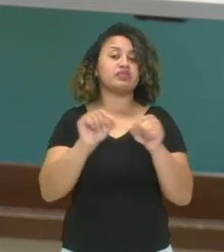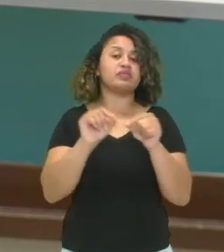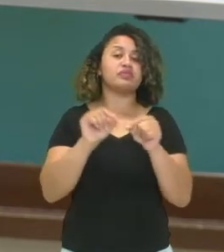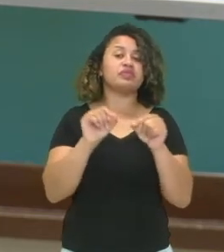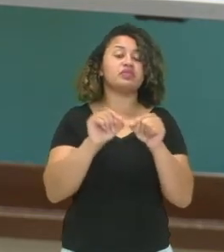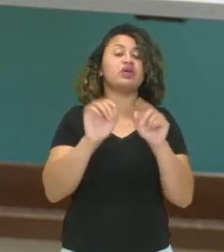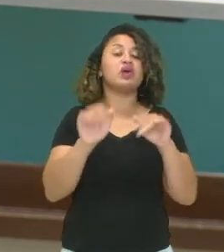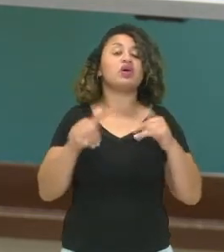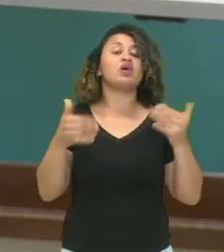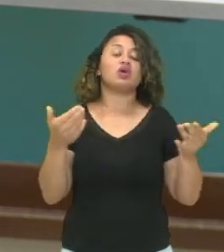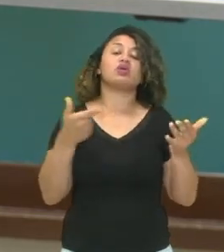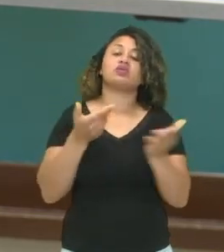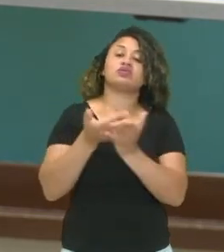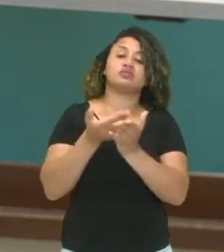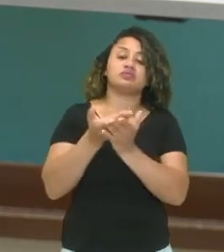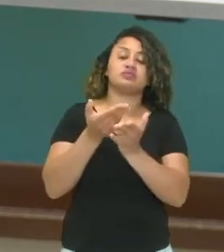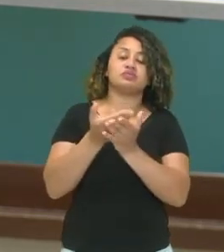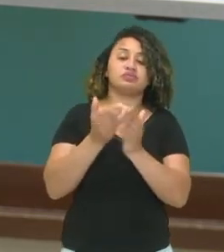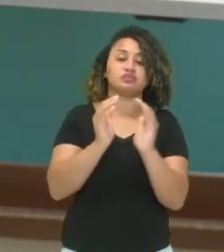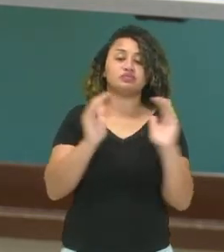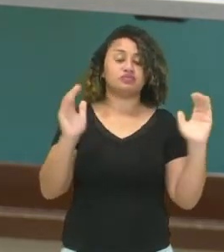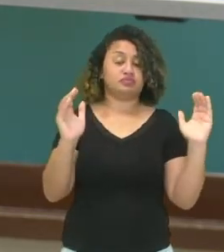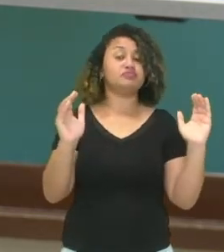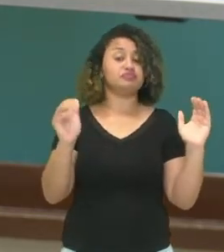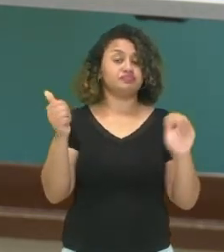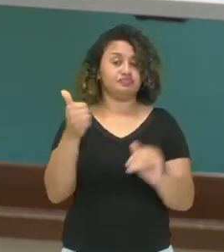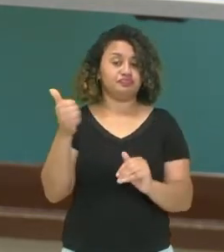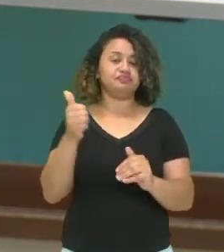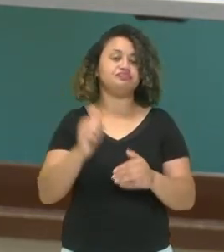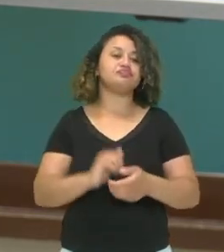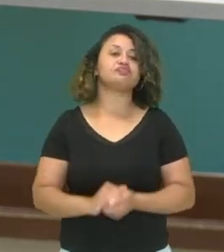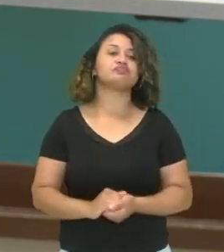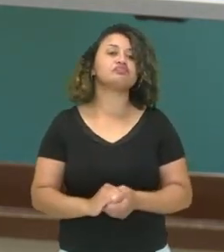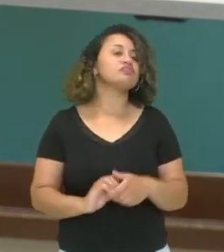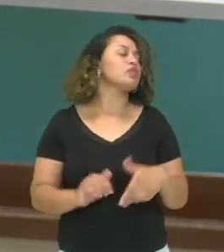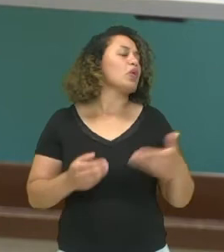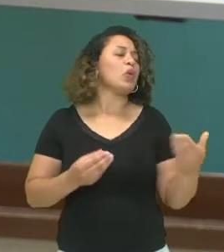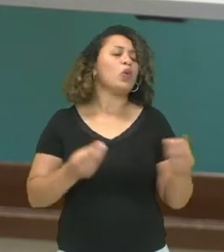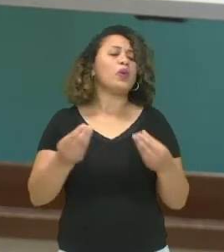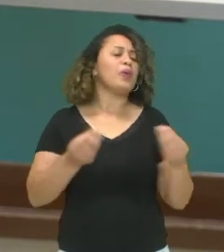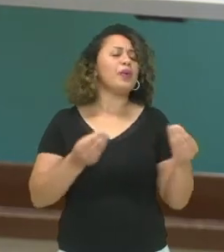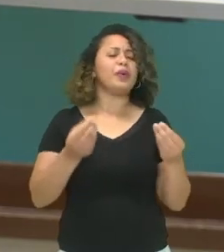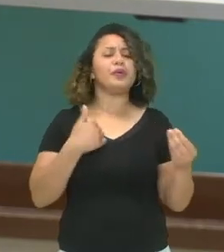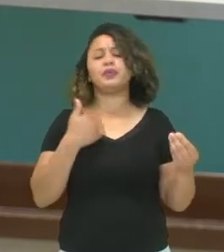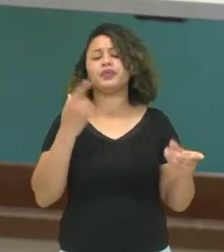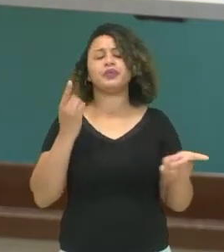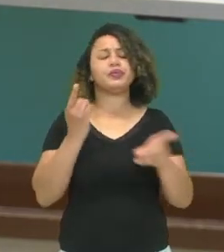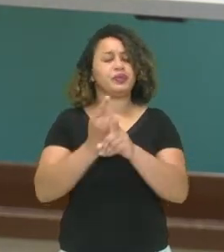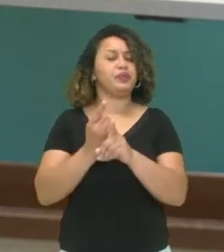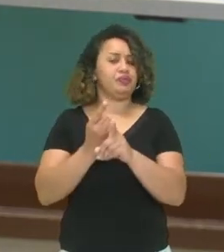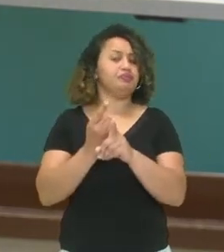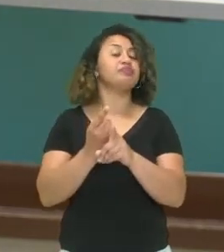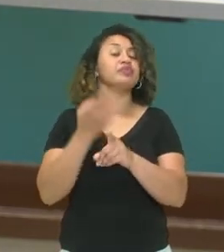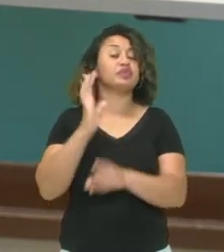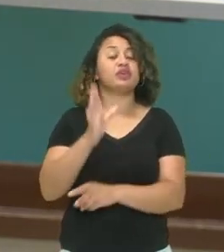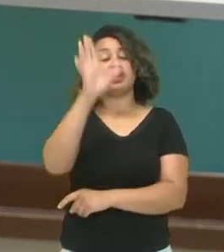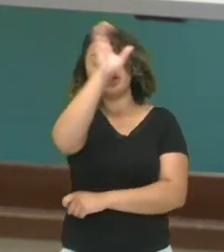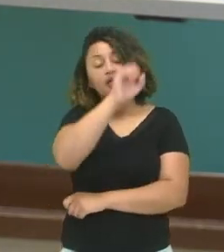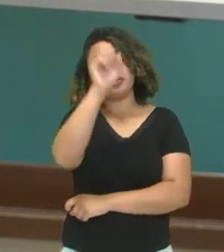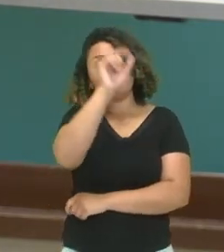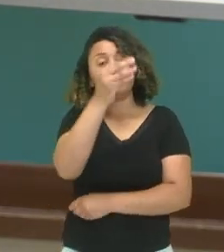angular quando estudaram função do tipo de primeiro grau. E como determinar? A gente já aprendeu alguma coisa sobre